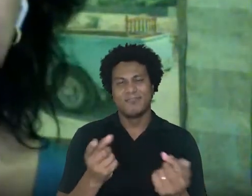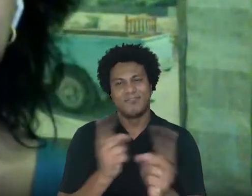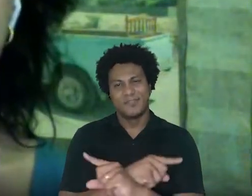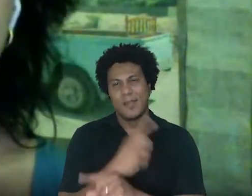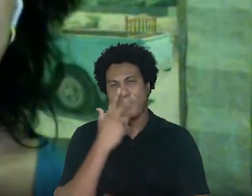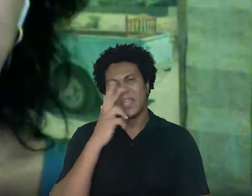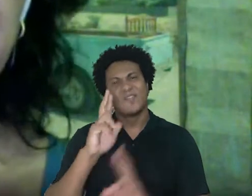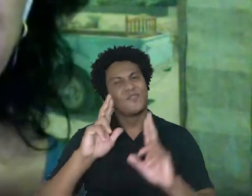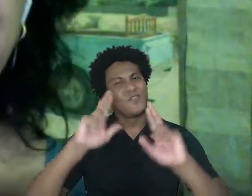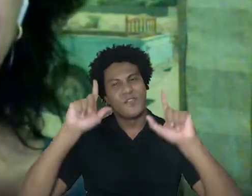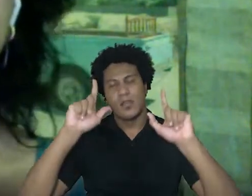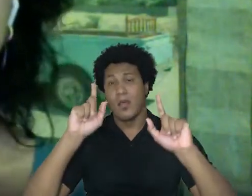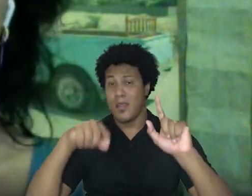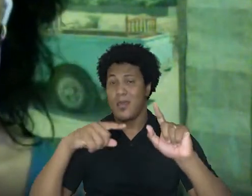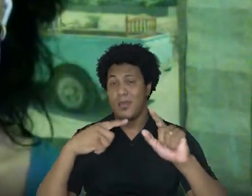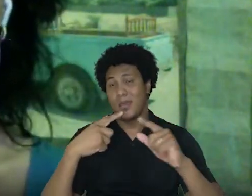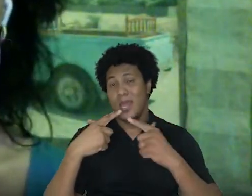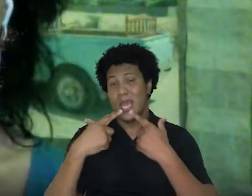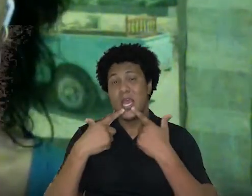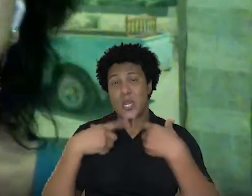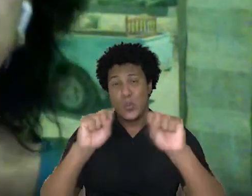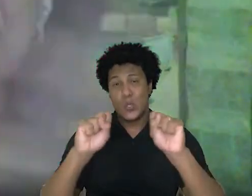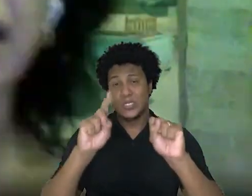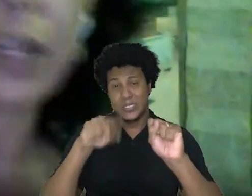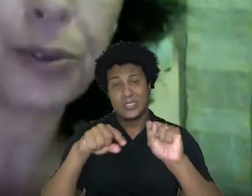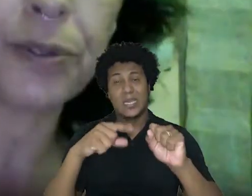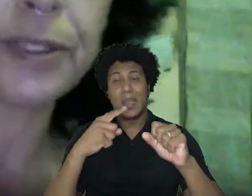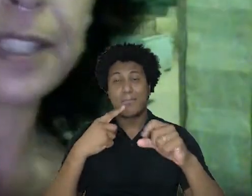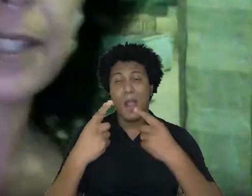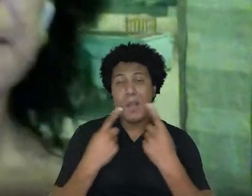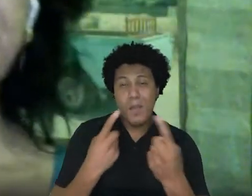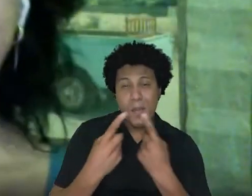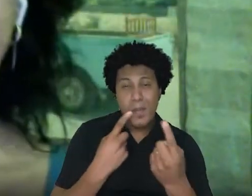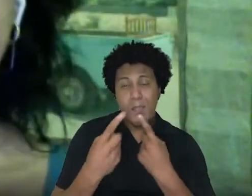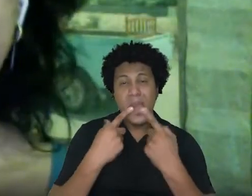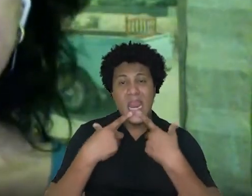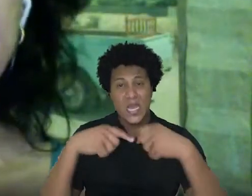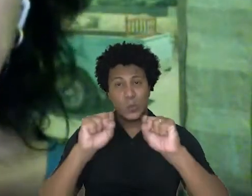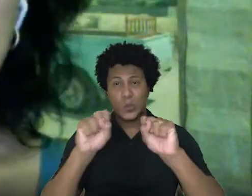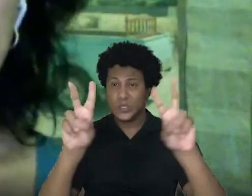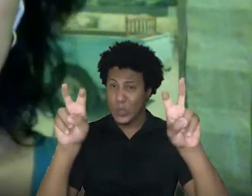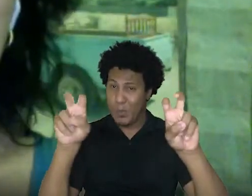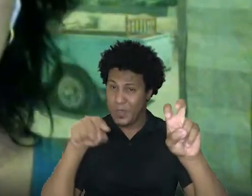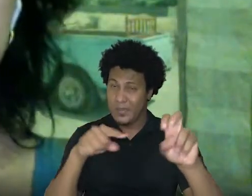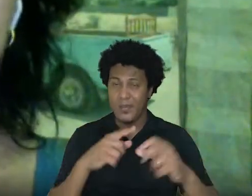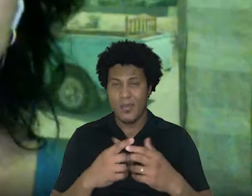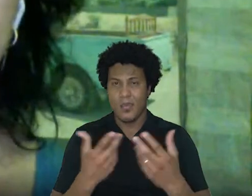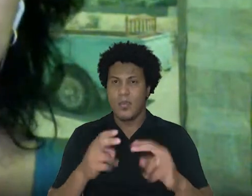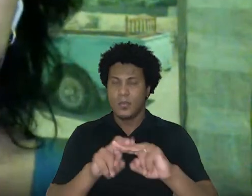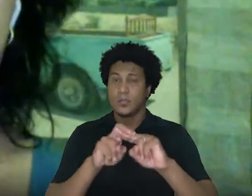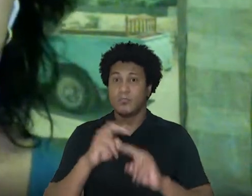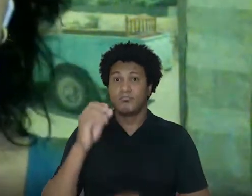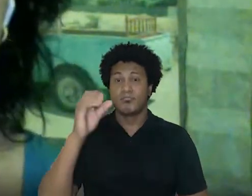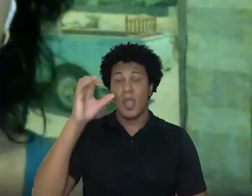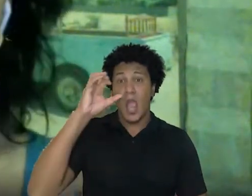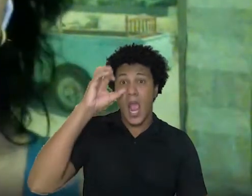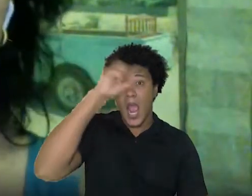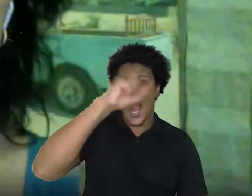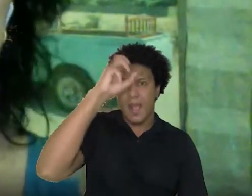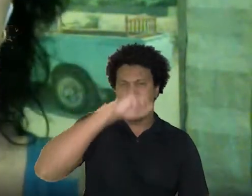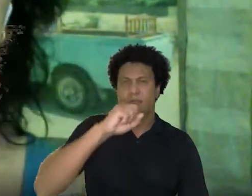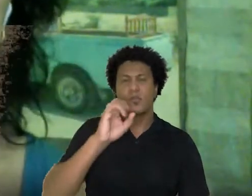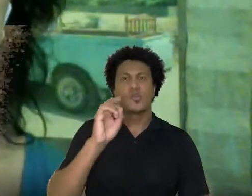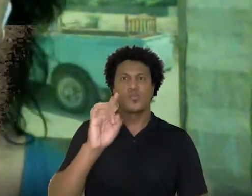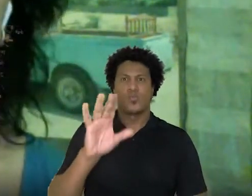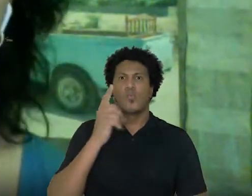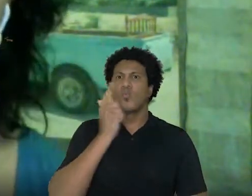porque não diz respeito ao que é o trabalho. Ao contrário, né? Então, é uma discussão linguística